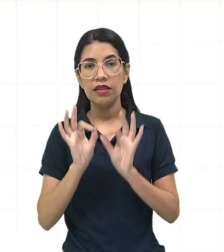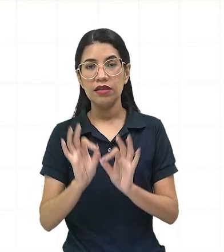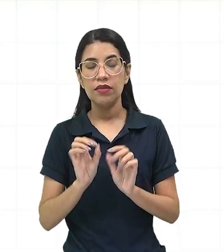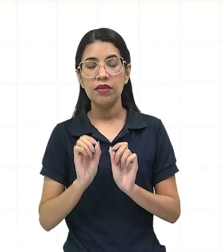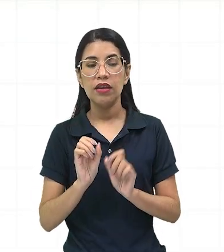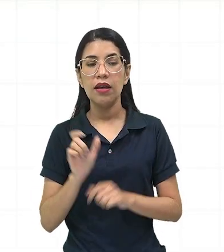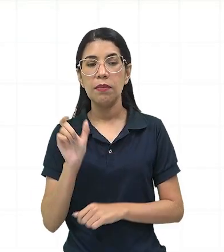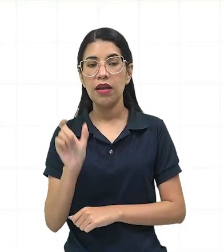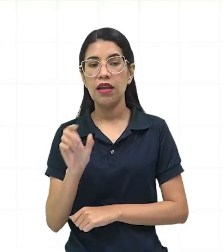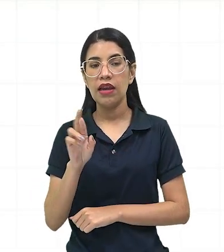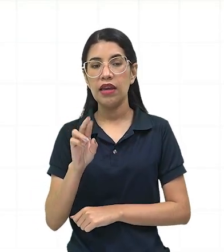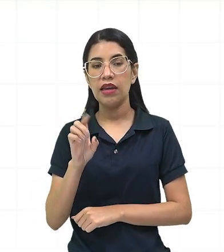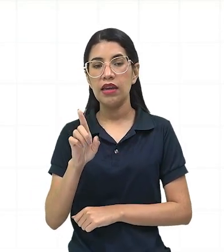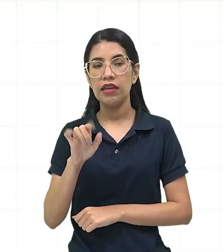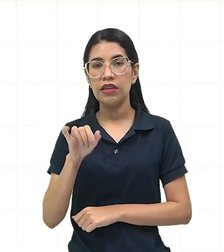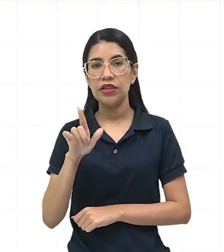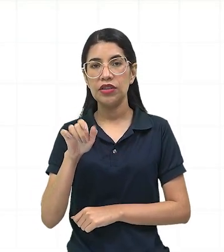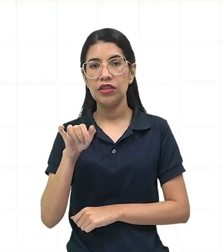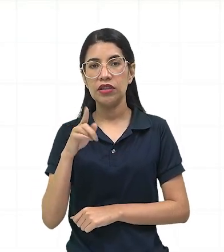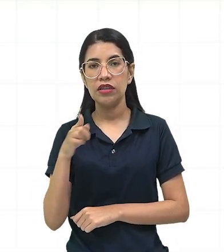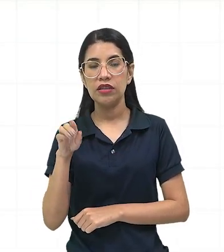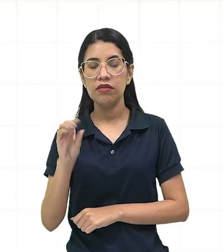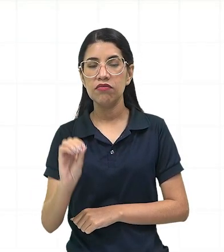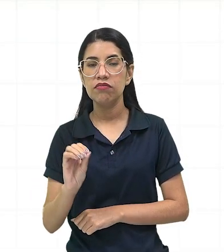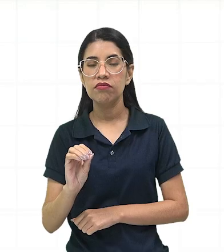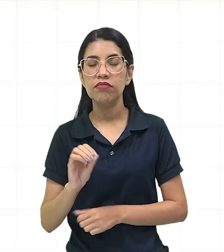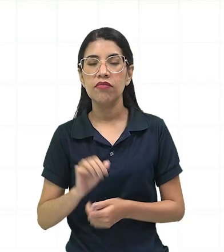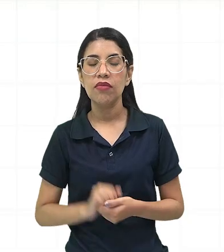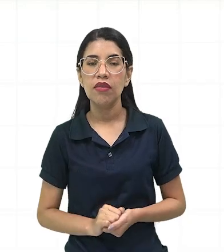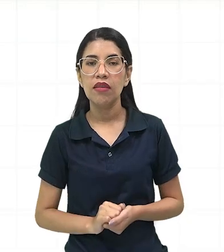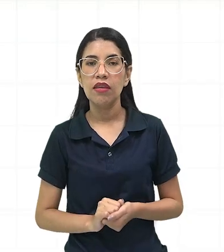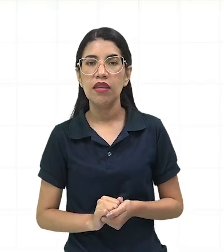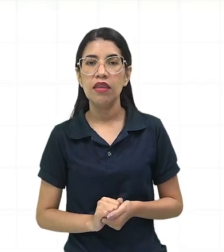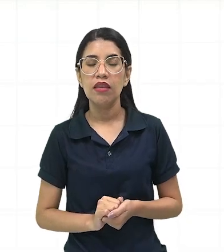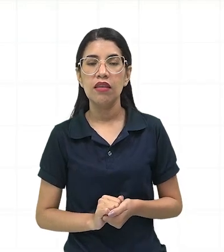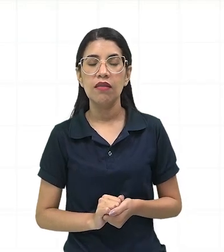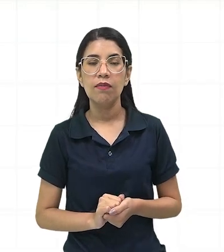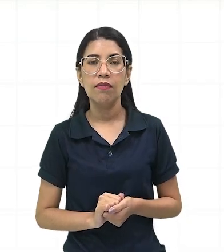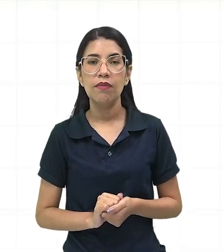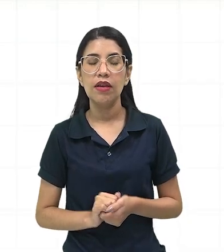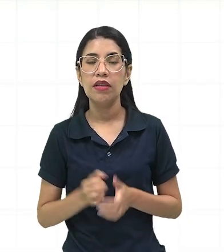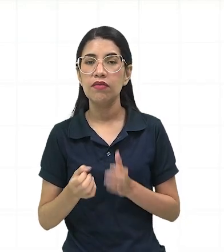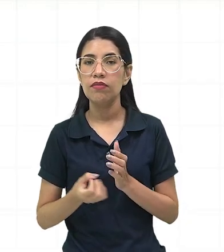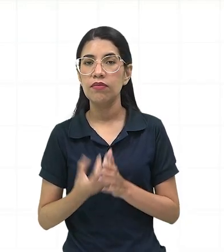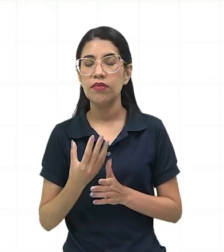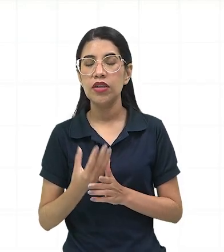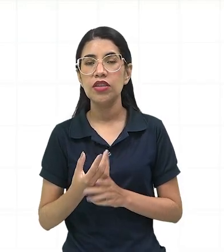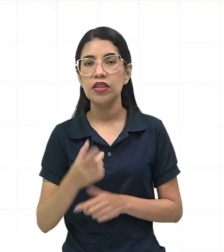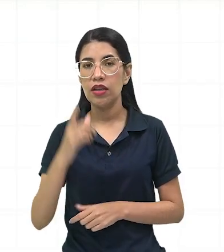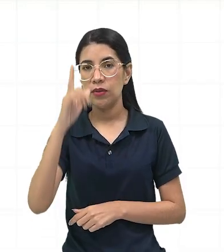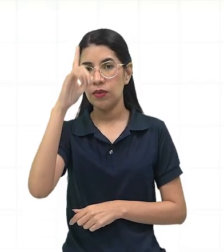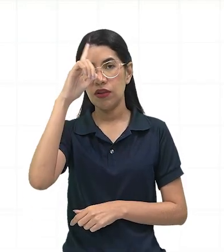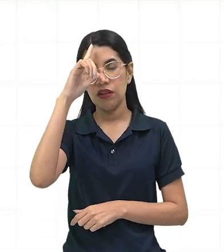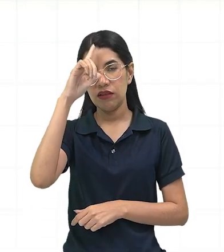relação à palavra religião. A palavra religião vem do